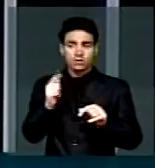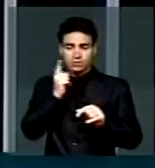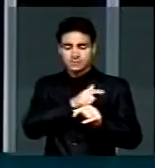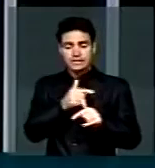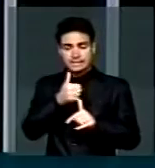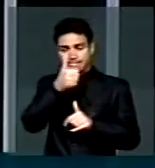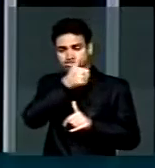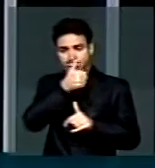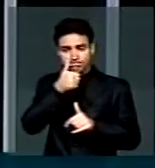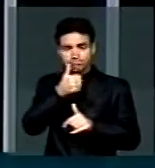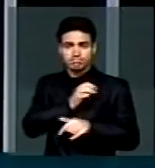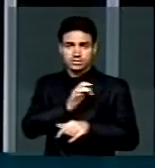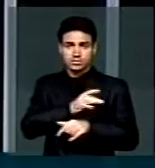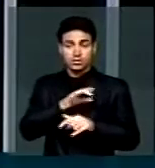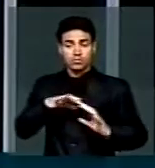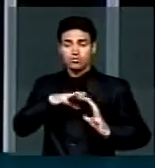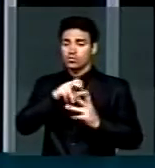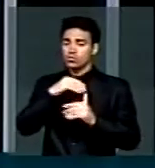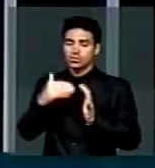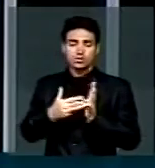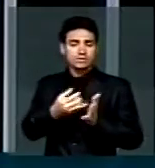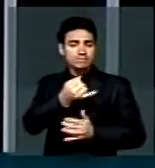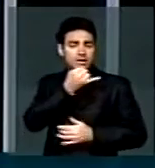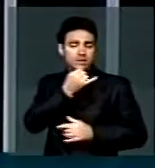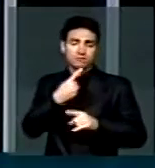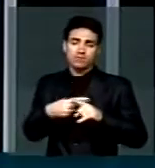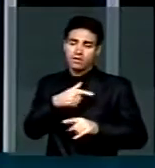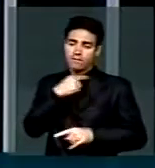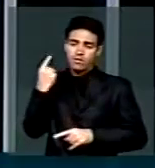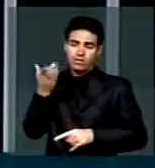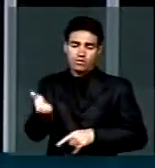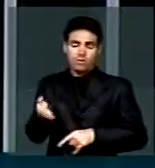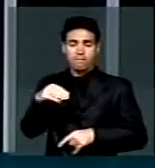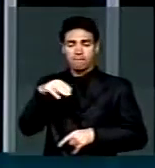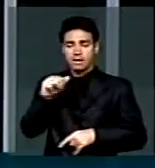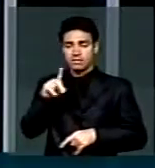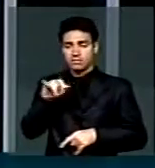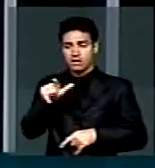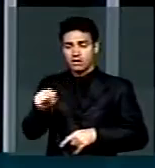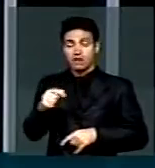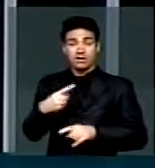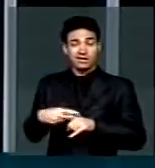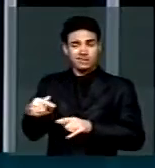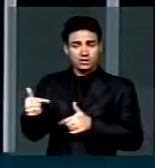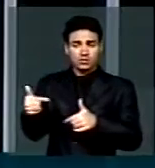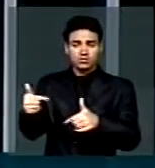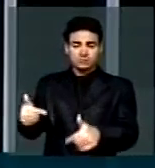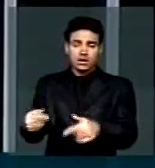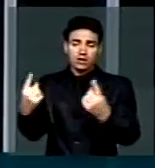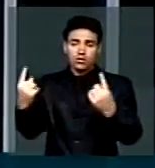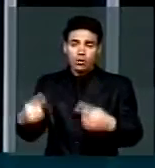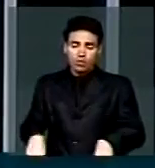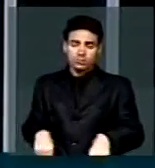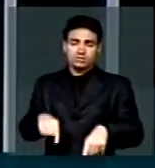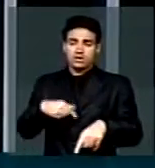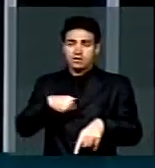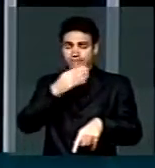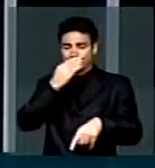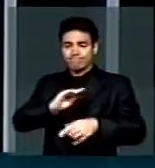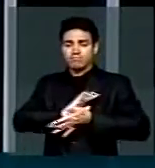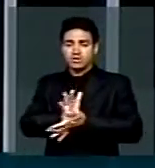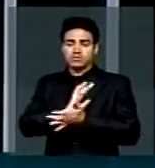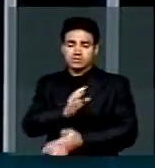O mundo chora a morte deste grande líder negro da luta contra o apartheid na África do Sul, o